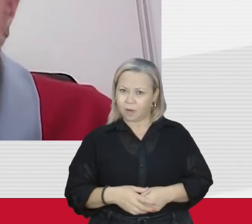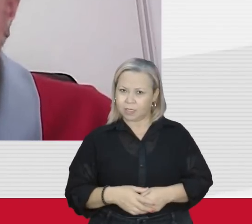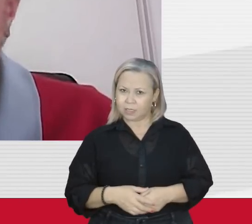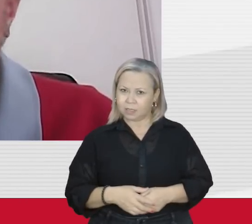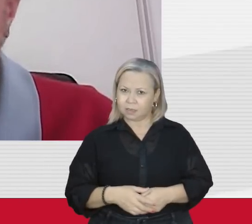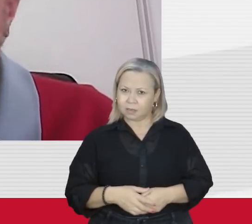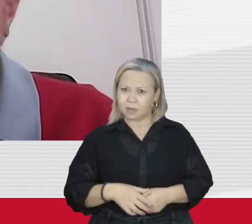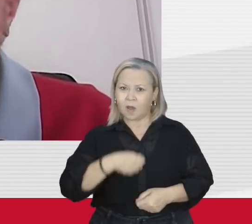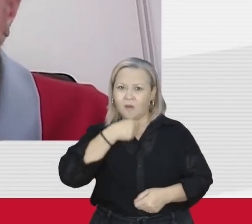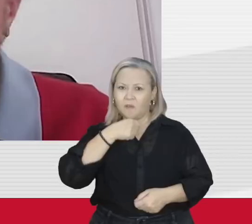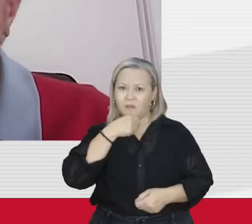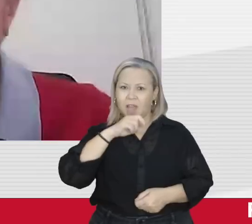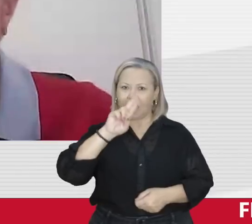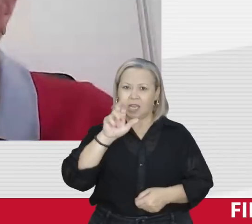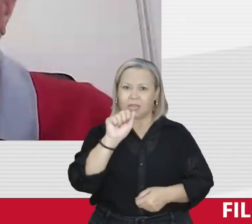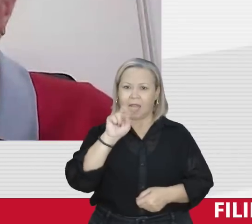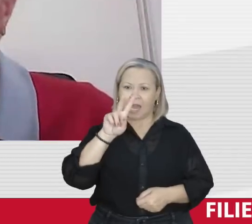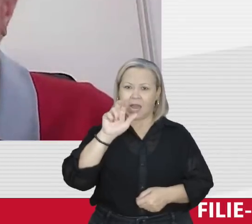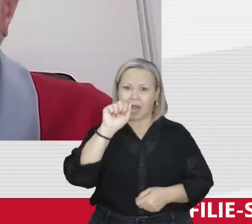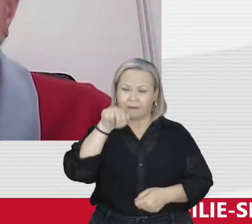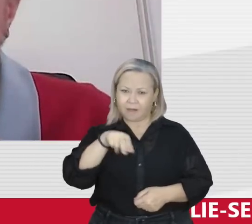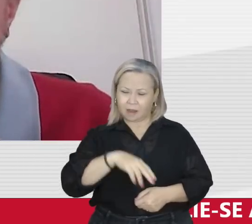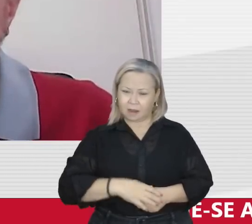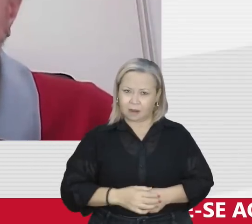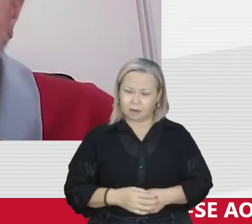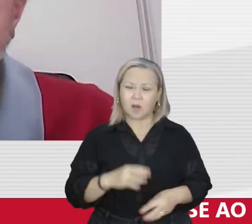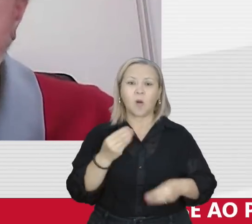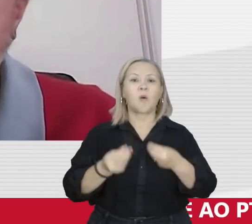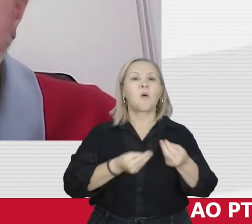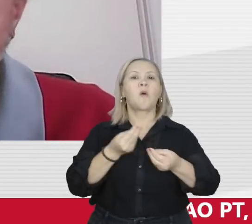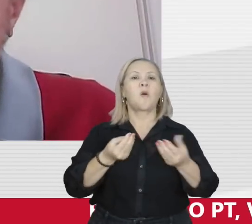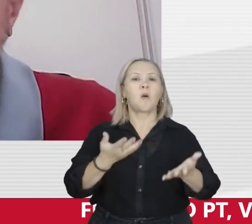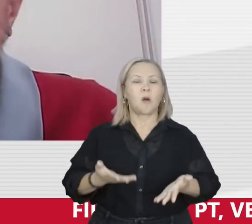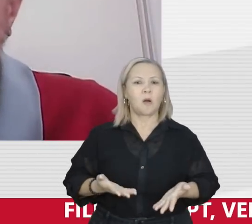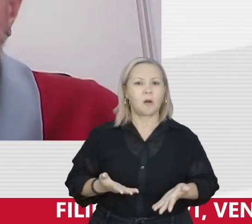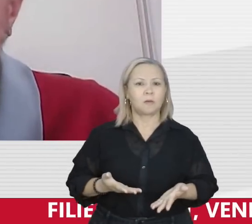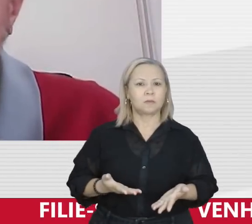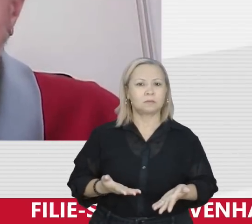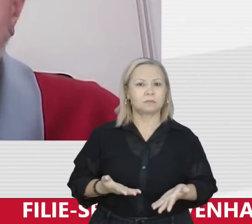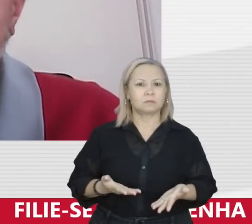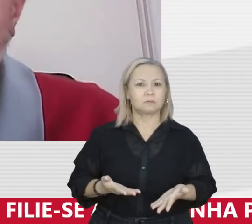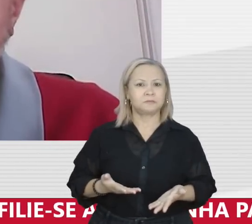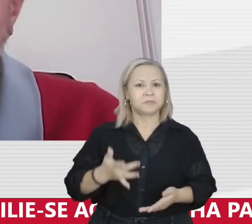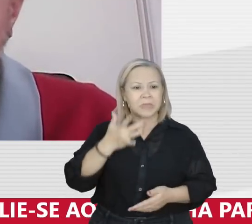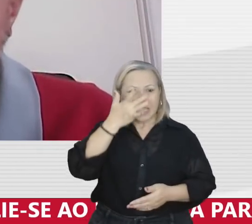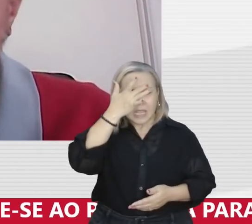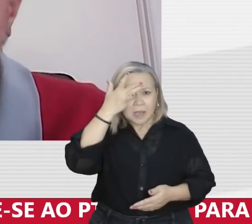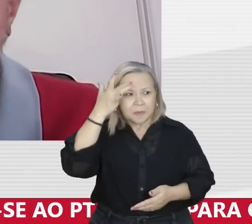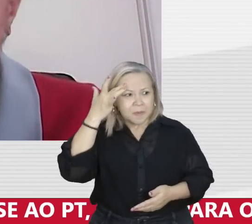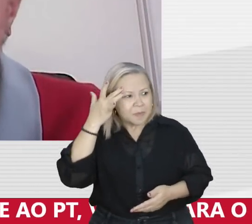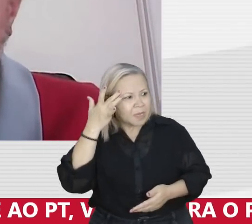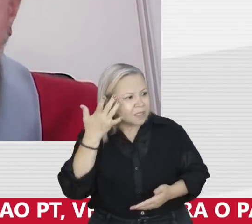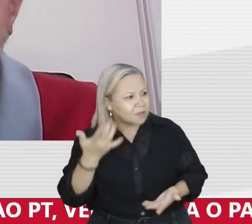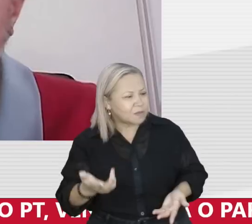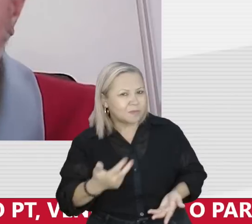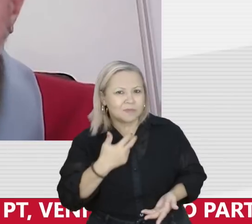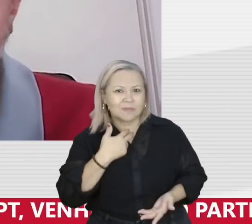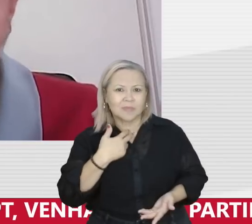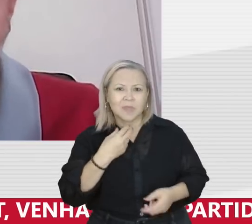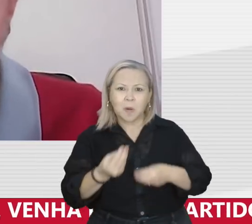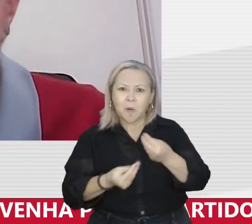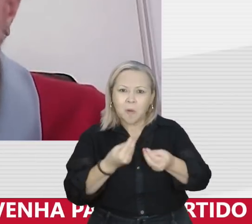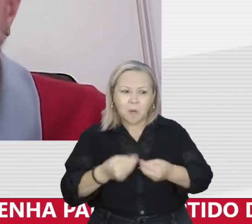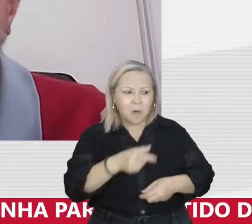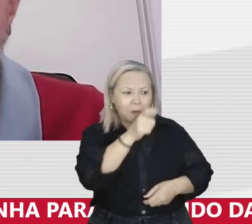à condição de pessoa digna de estar no bicentenário da independência de um país ao